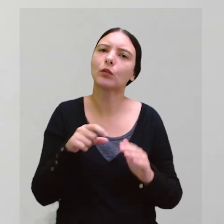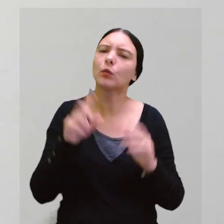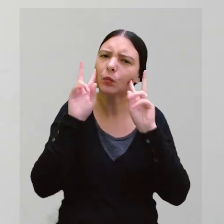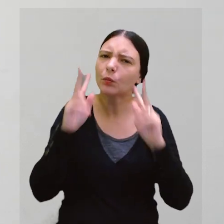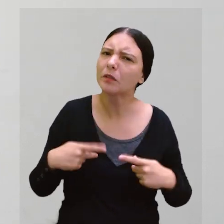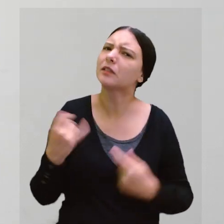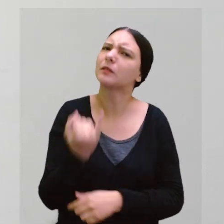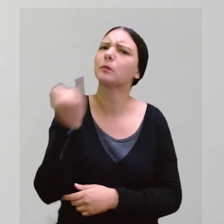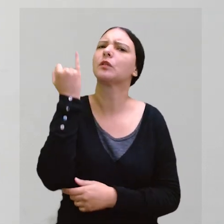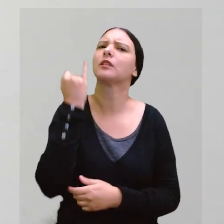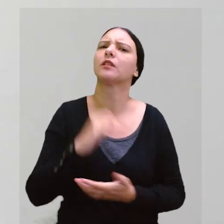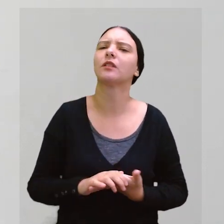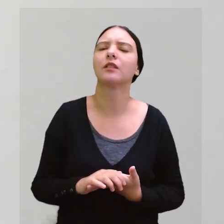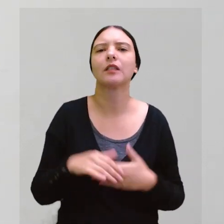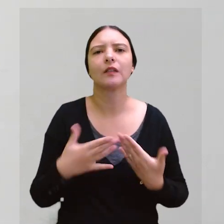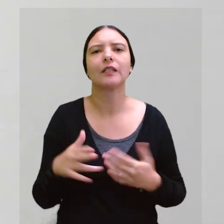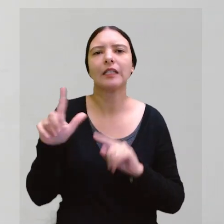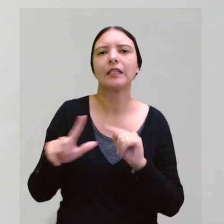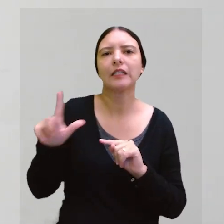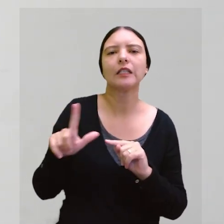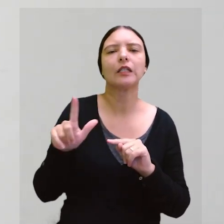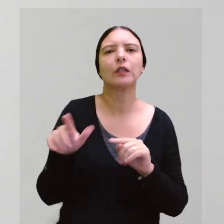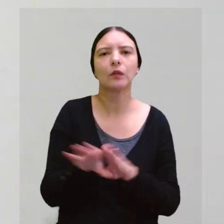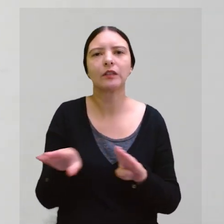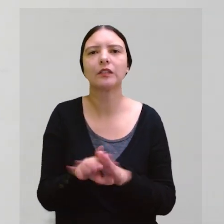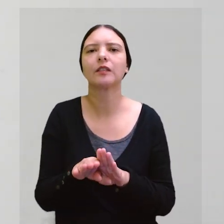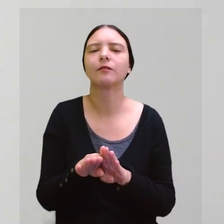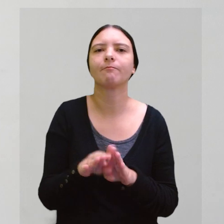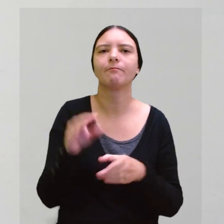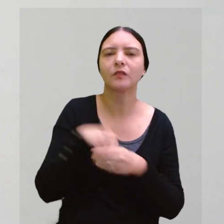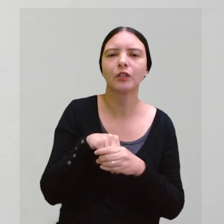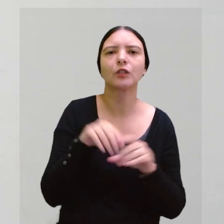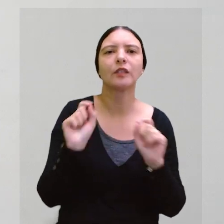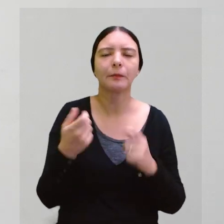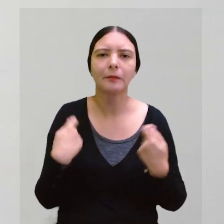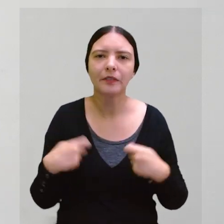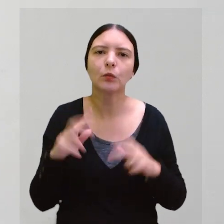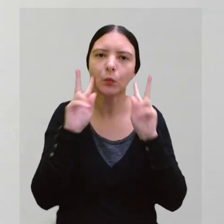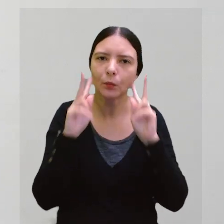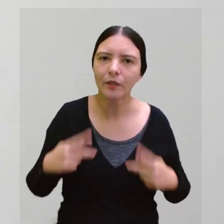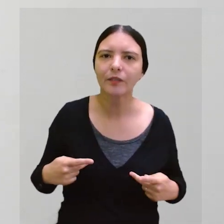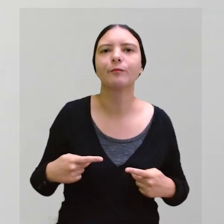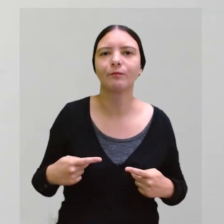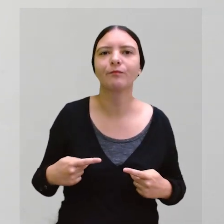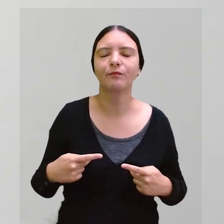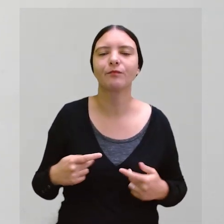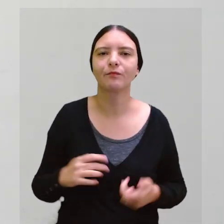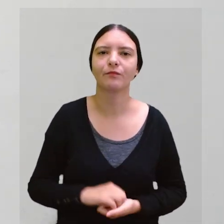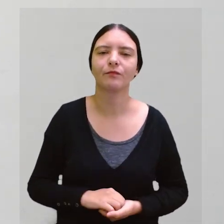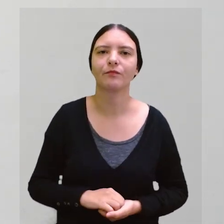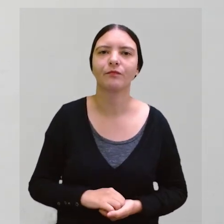são fundamentais. Né? Então, a literatura tem alguma questão nela que é uma necessidade humana, em algum sentido.